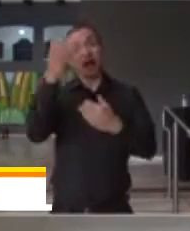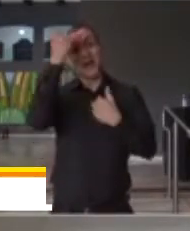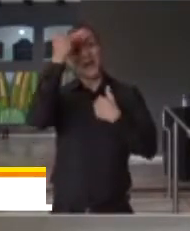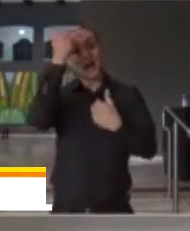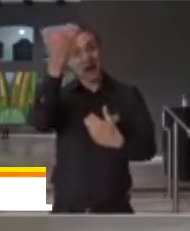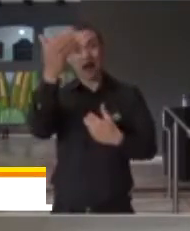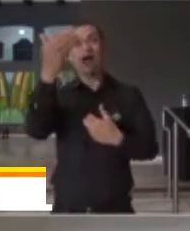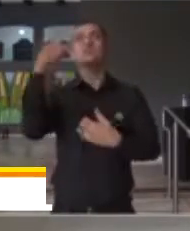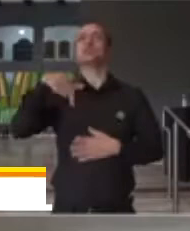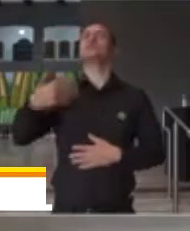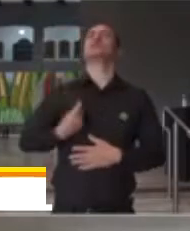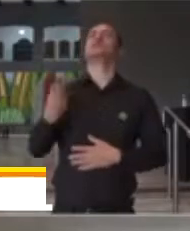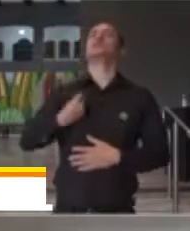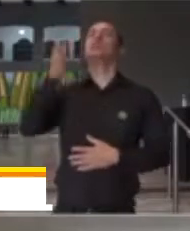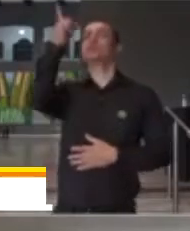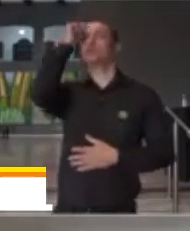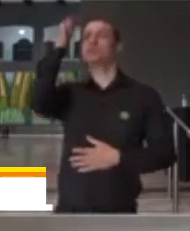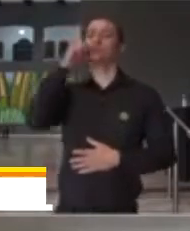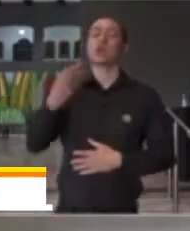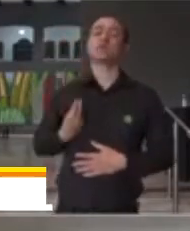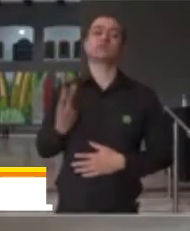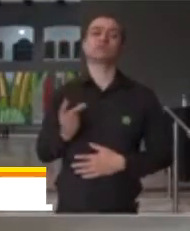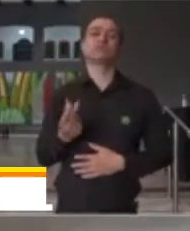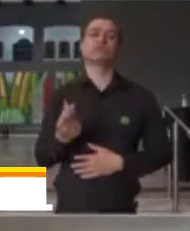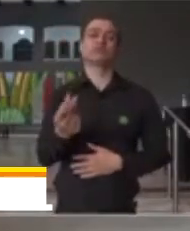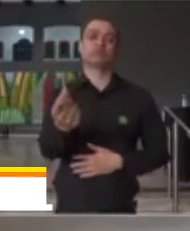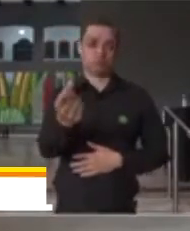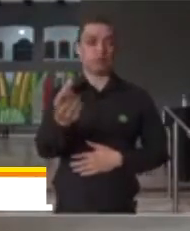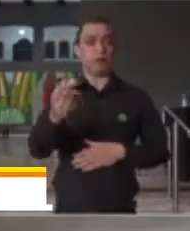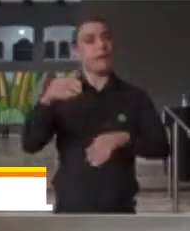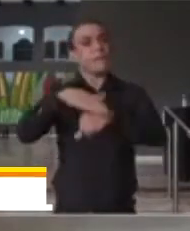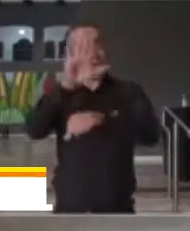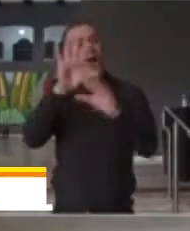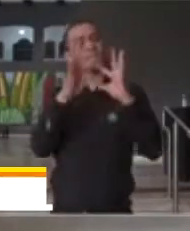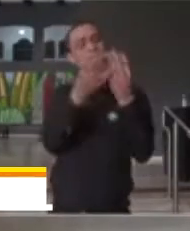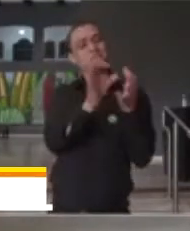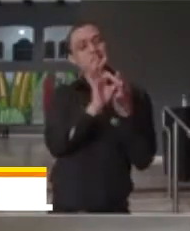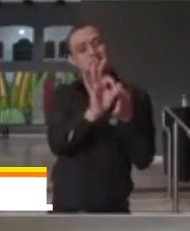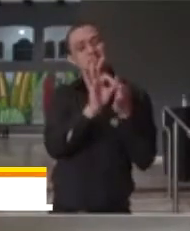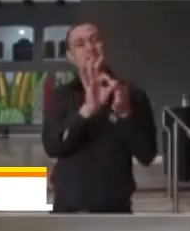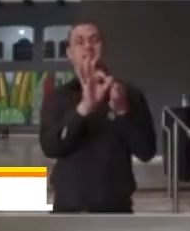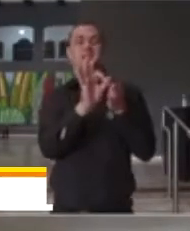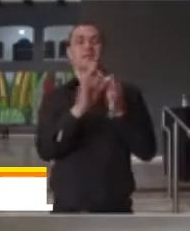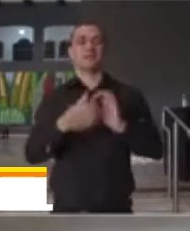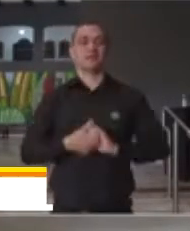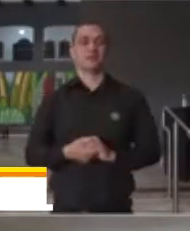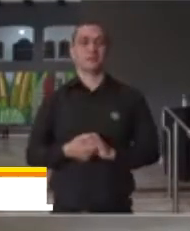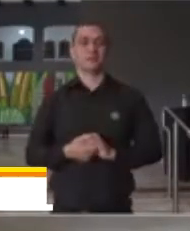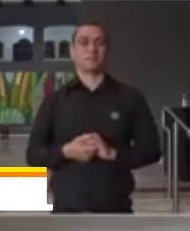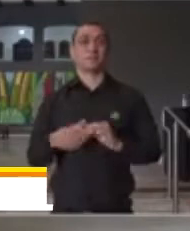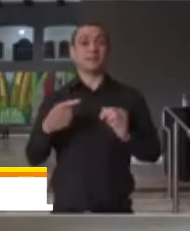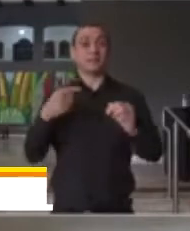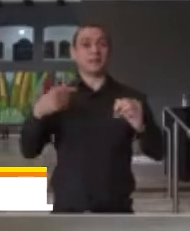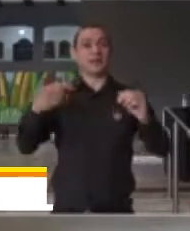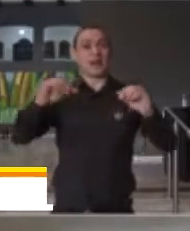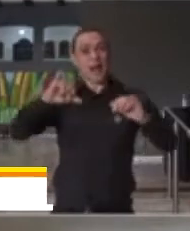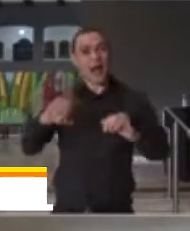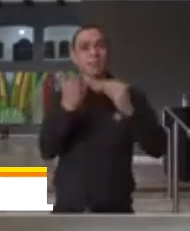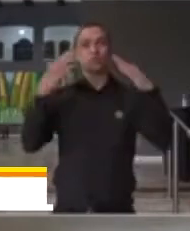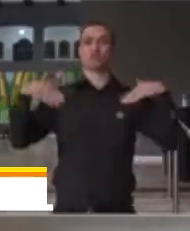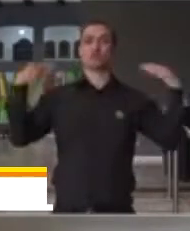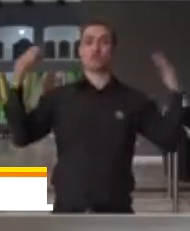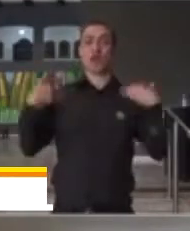por estarem vivendo e convivendo com seus familiares o e despertando ainda